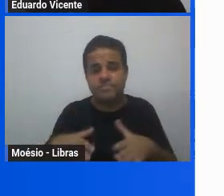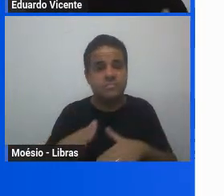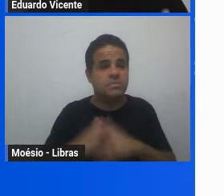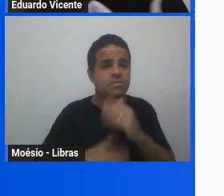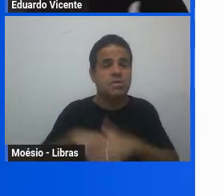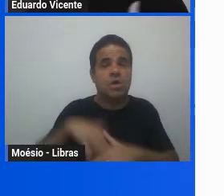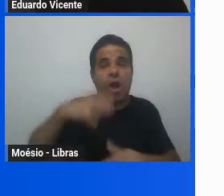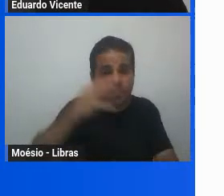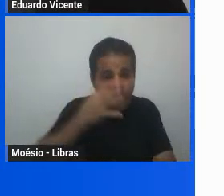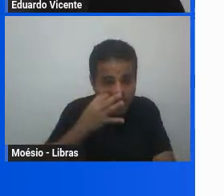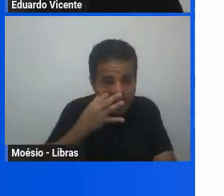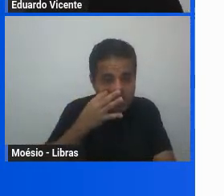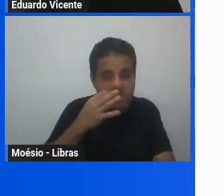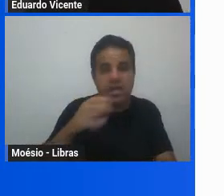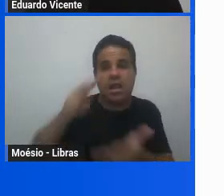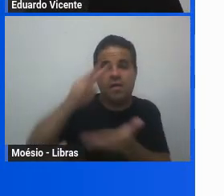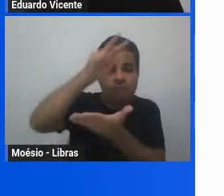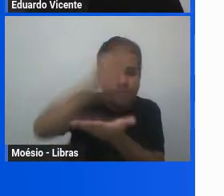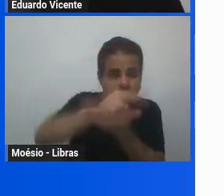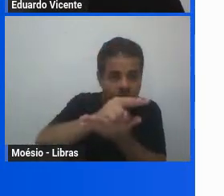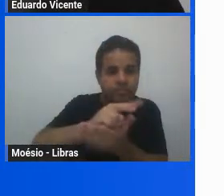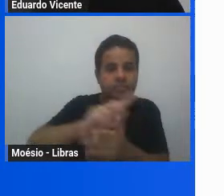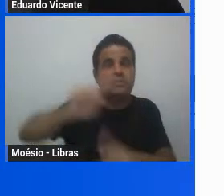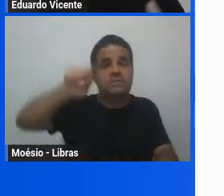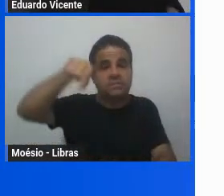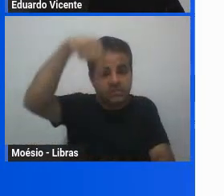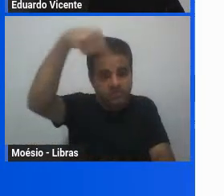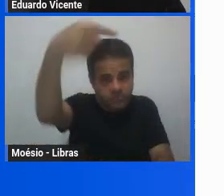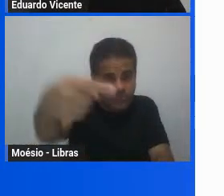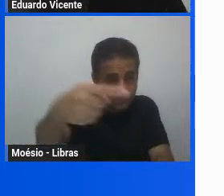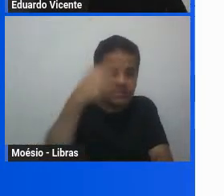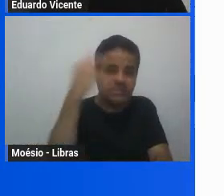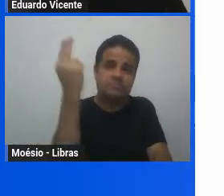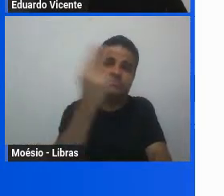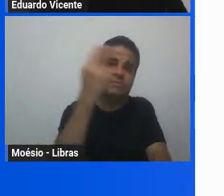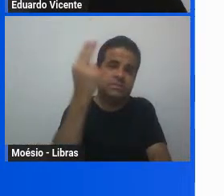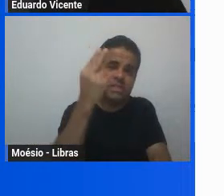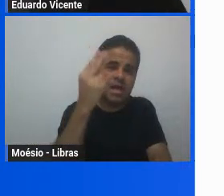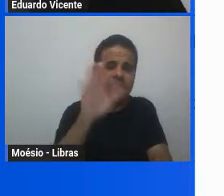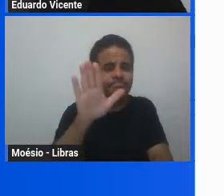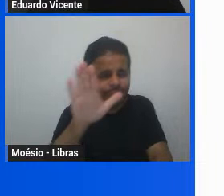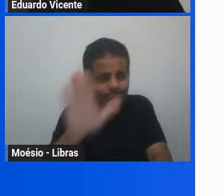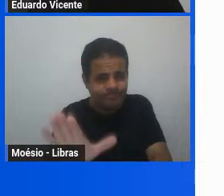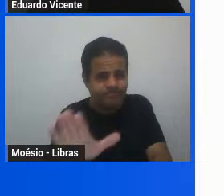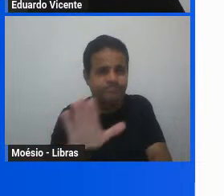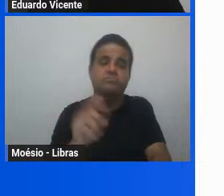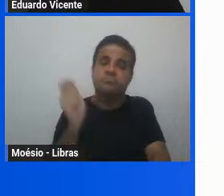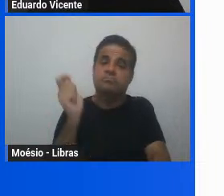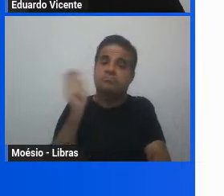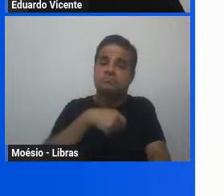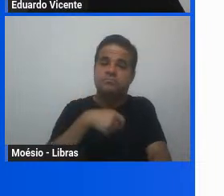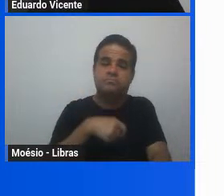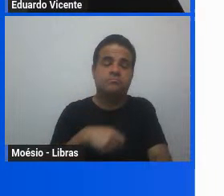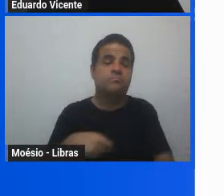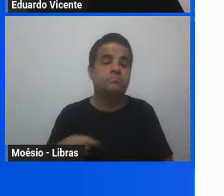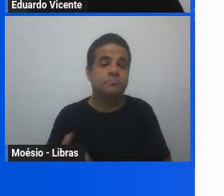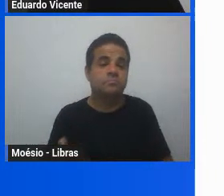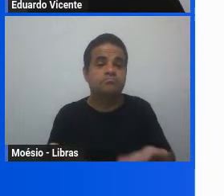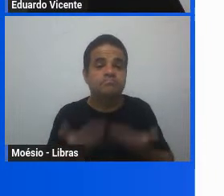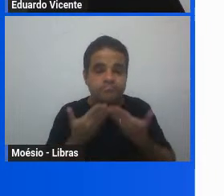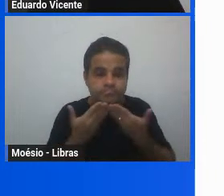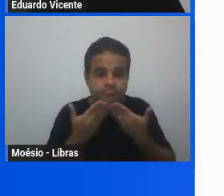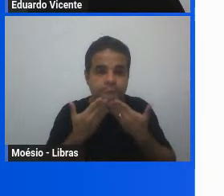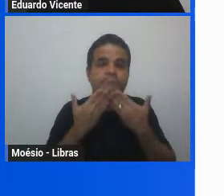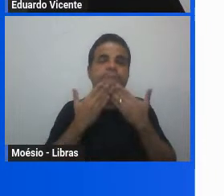presente, ela foi deitada após ela desmaiar. Veja, neste caso, é possível eu elevar a